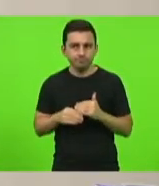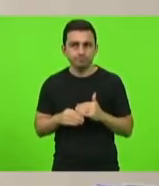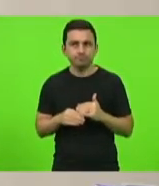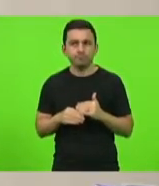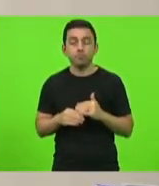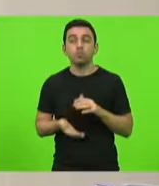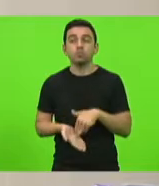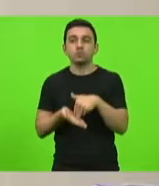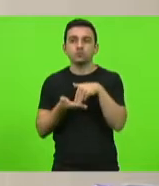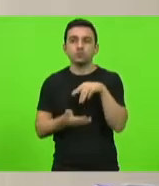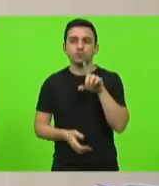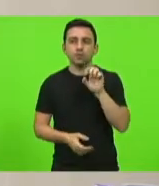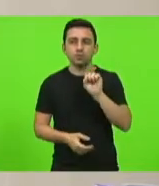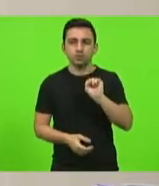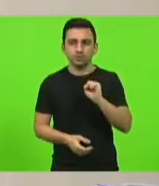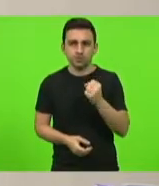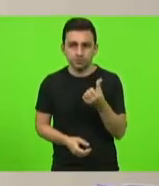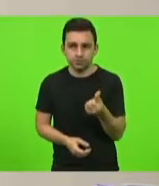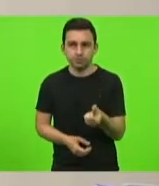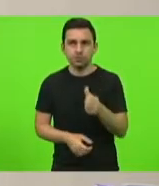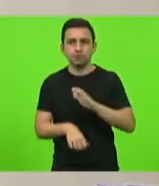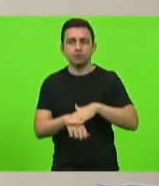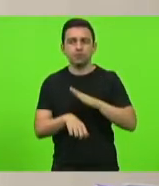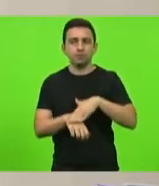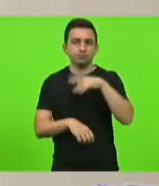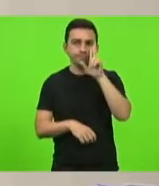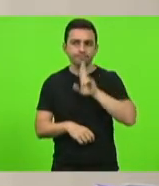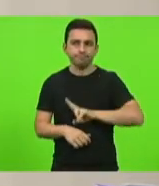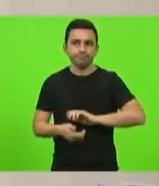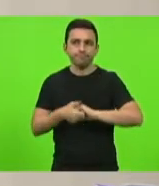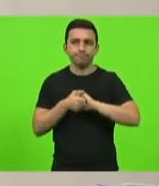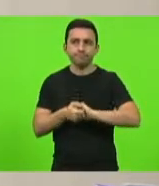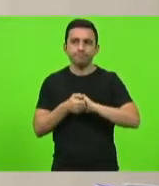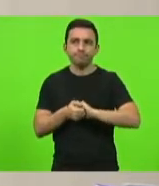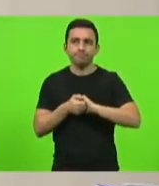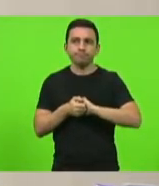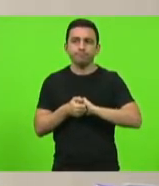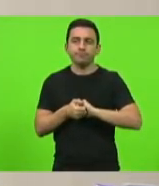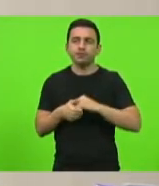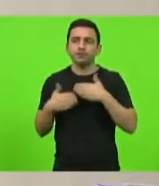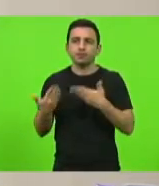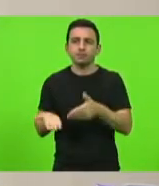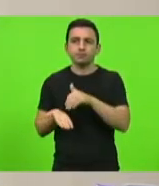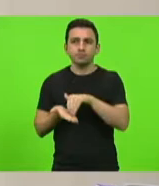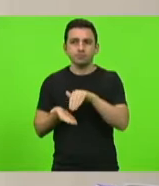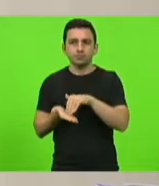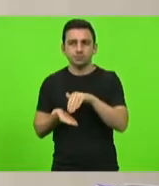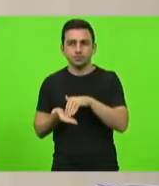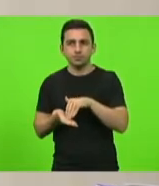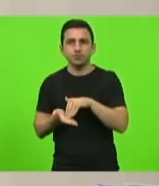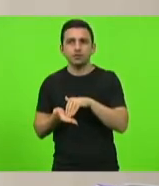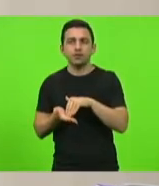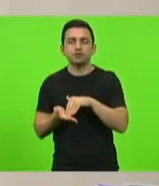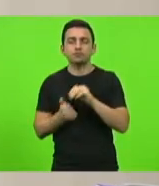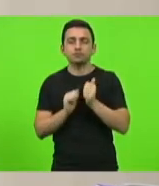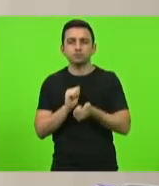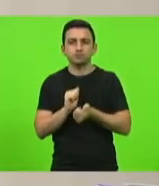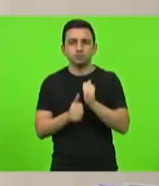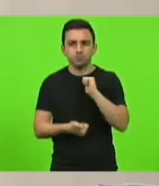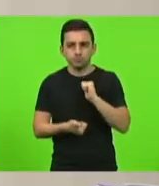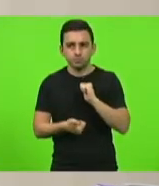unanimidade. Moção 1.086, autor deputado Ivan Nats, cumprimentando a secretária municipal de Esportes de Blumenau